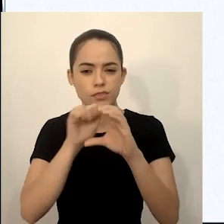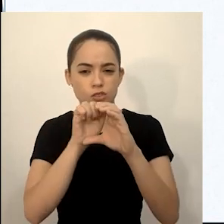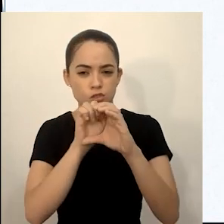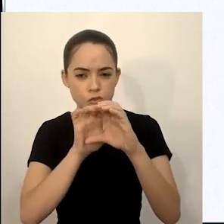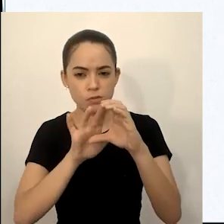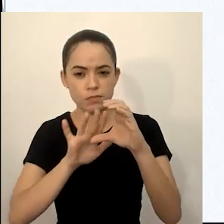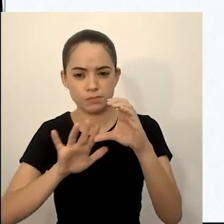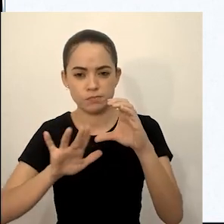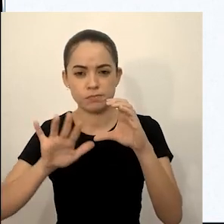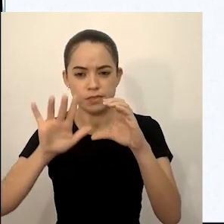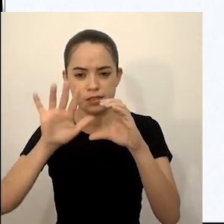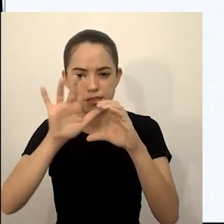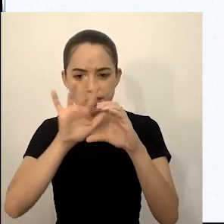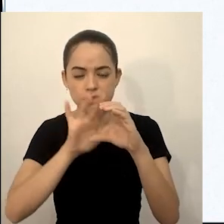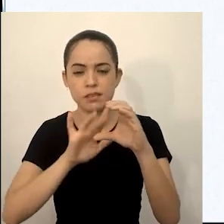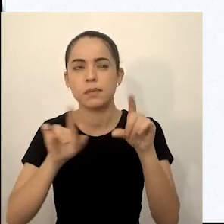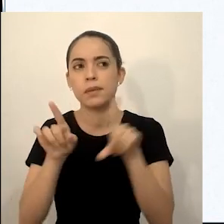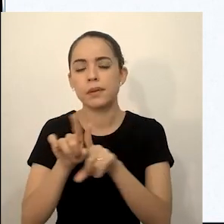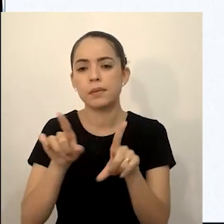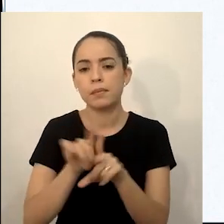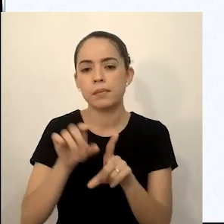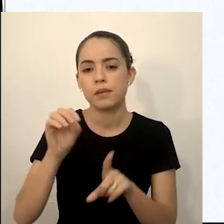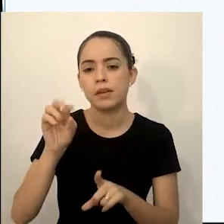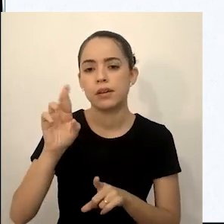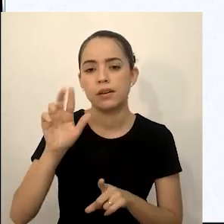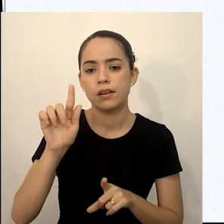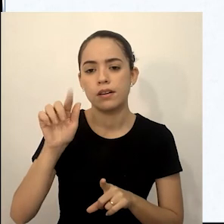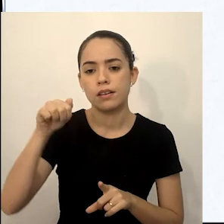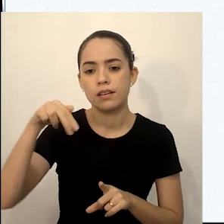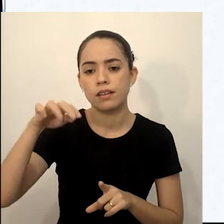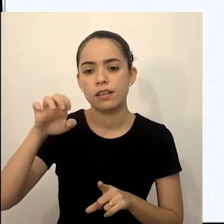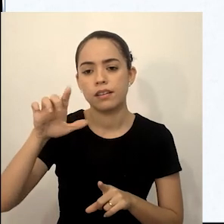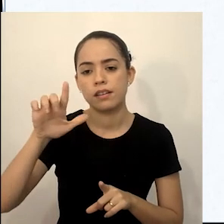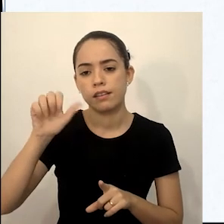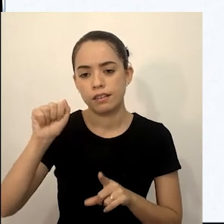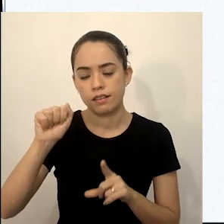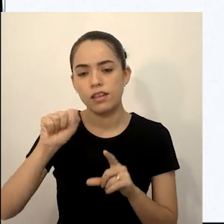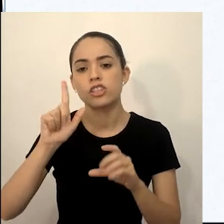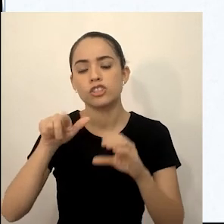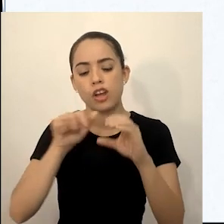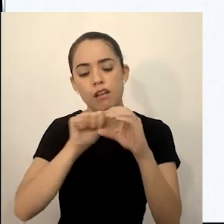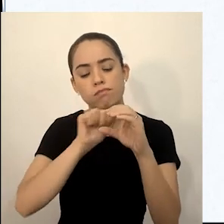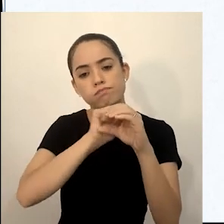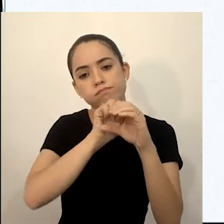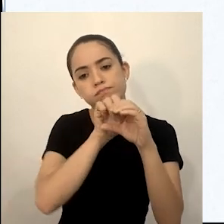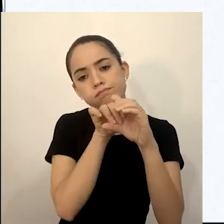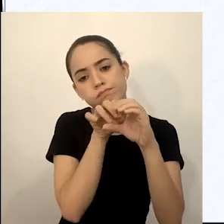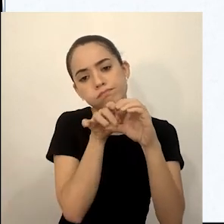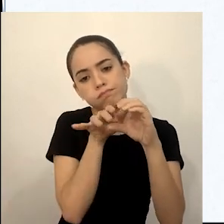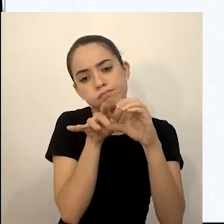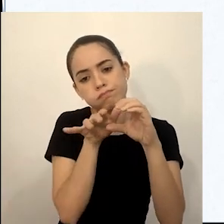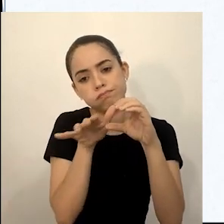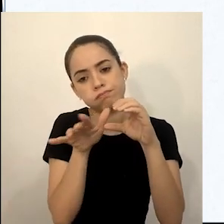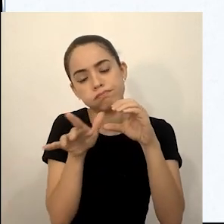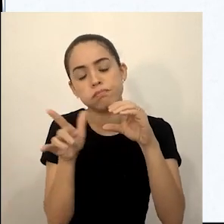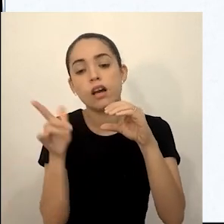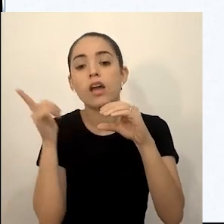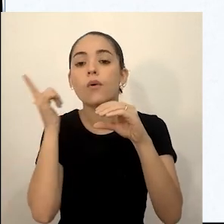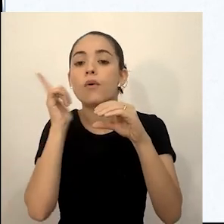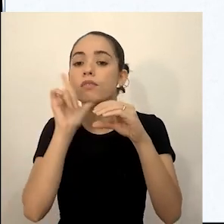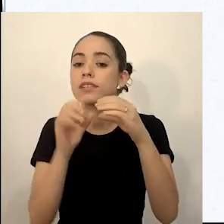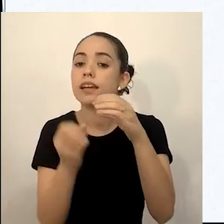pelo excesso de citoplasmas e organelas que foram dispensados para